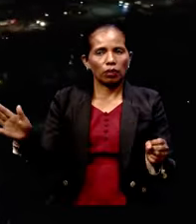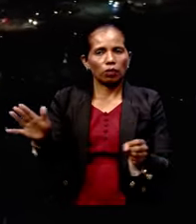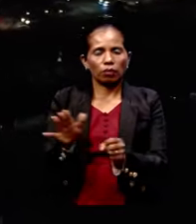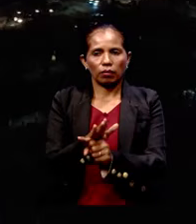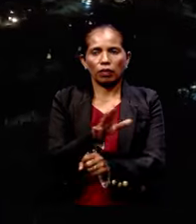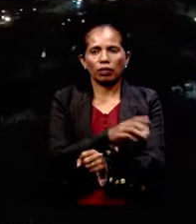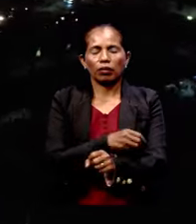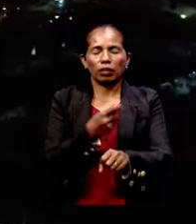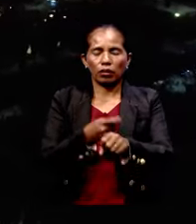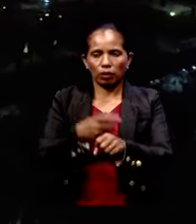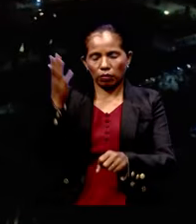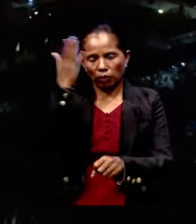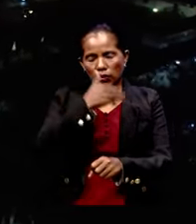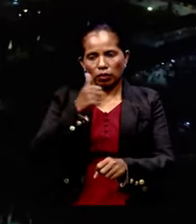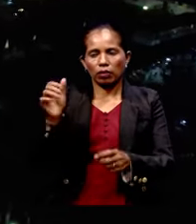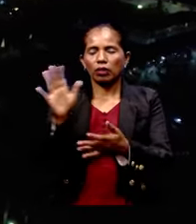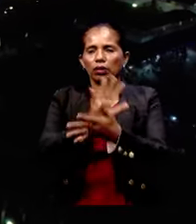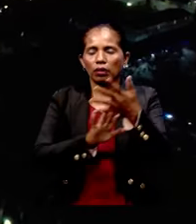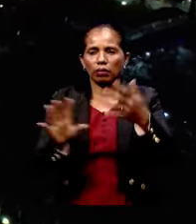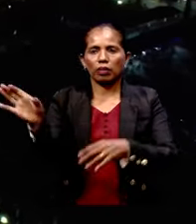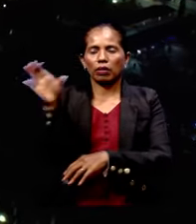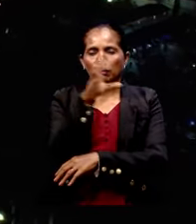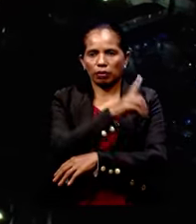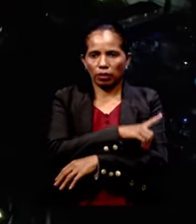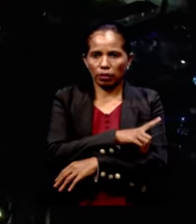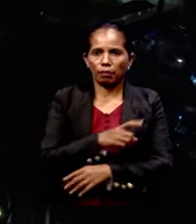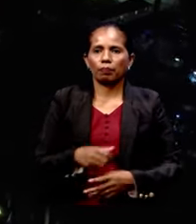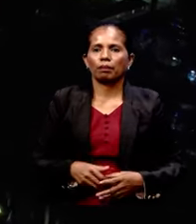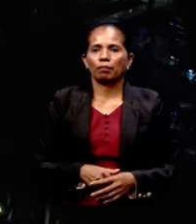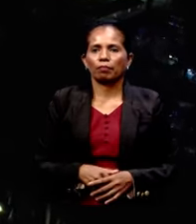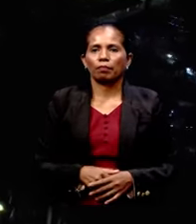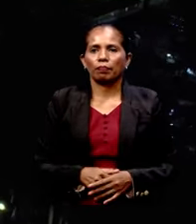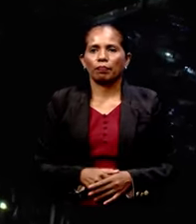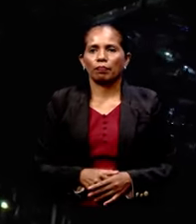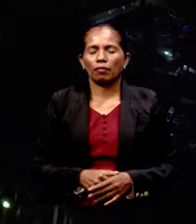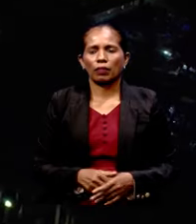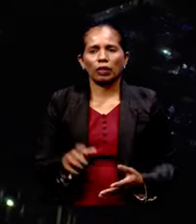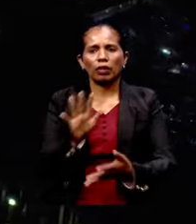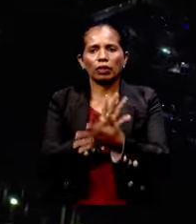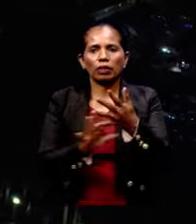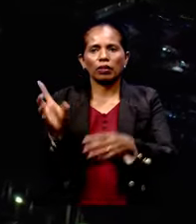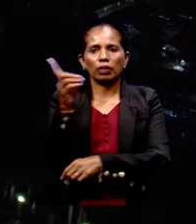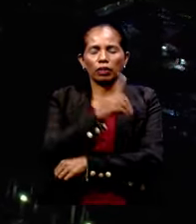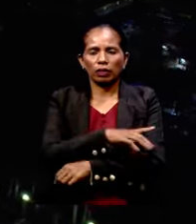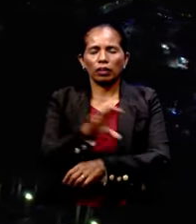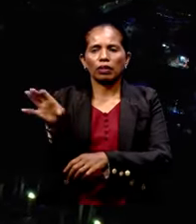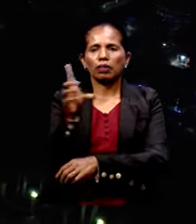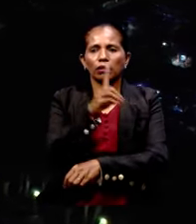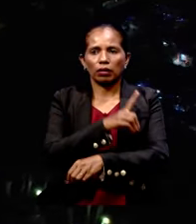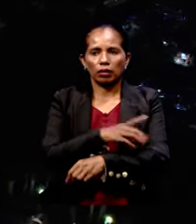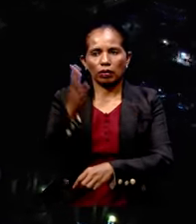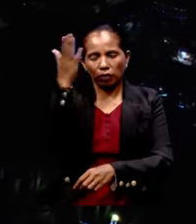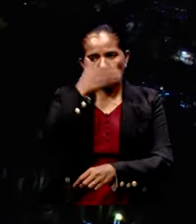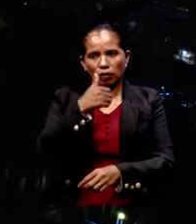liutan momentu furak selebrasaun Natal nian. Atu selebrasaun Natal sai furak liutan,